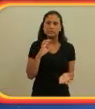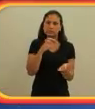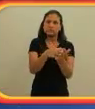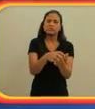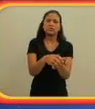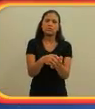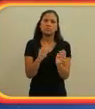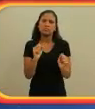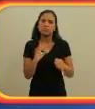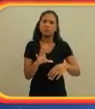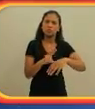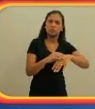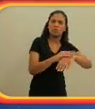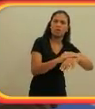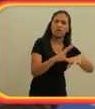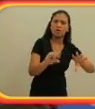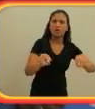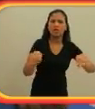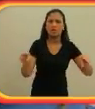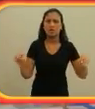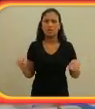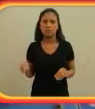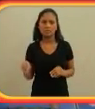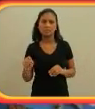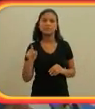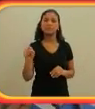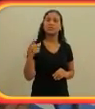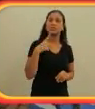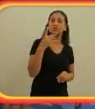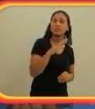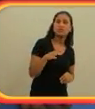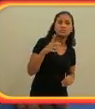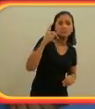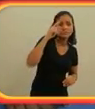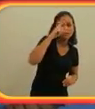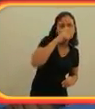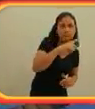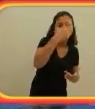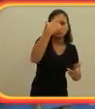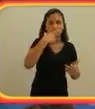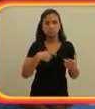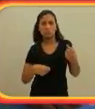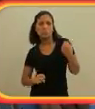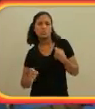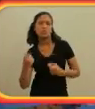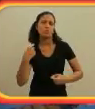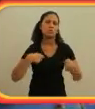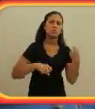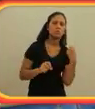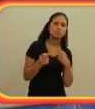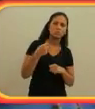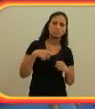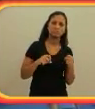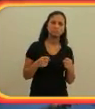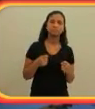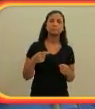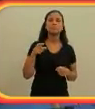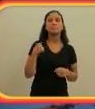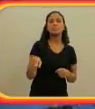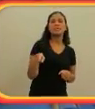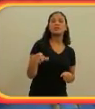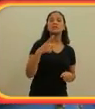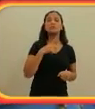precisar de ter um centro para poder tocar, né? A criança que tem uma dificuldade motora, ela tem aqui um objeto que vai ajudar